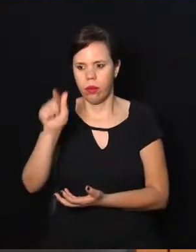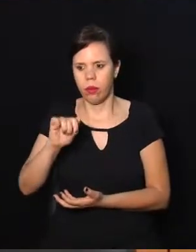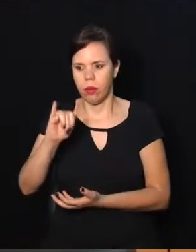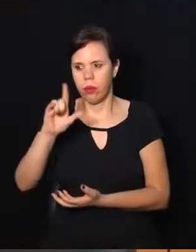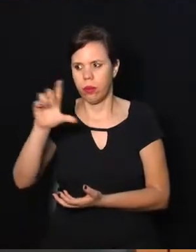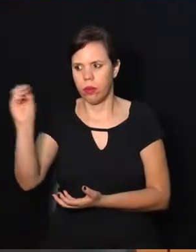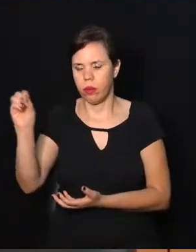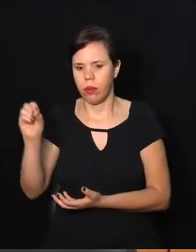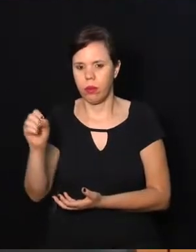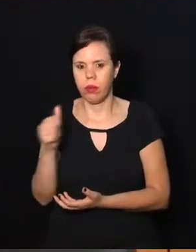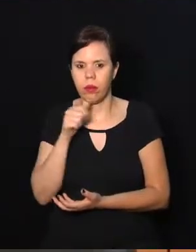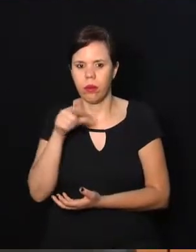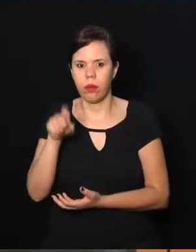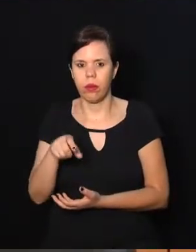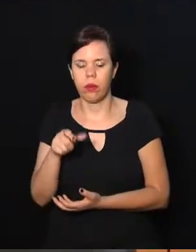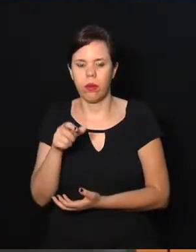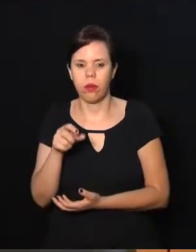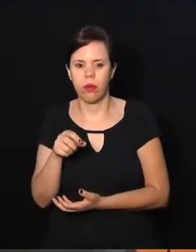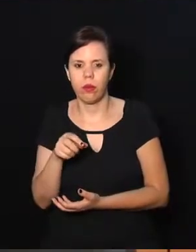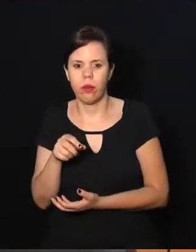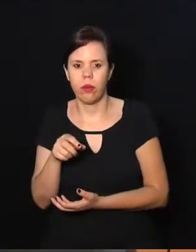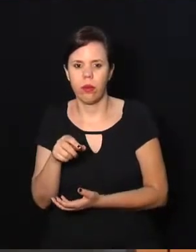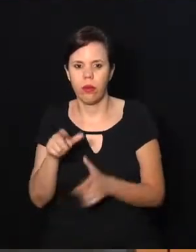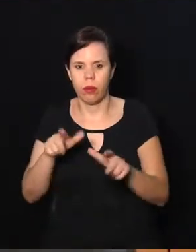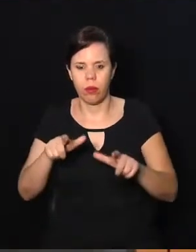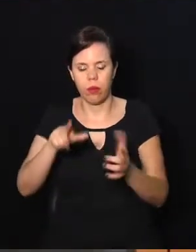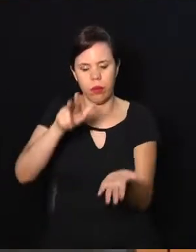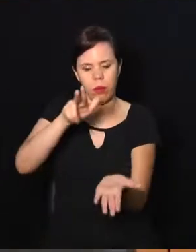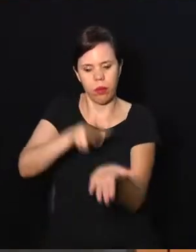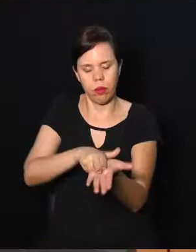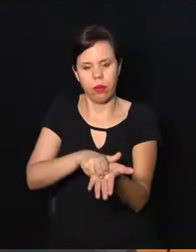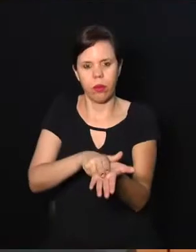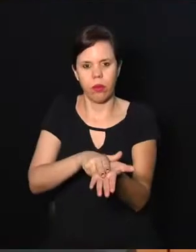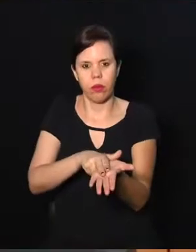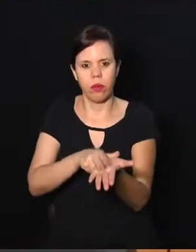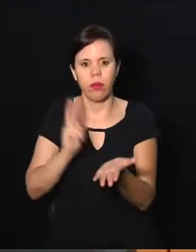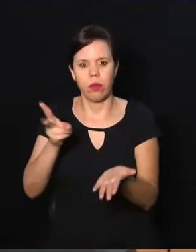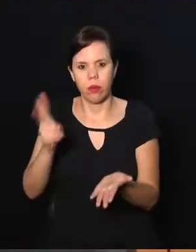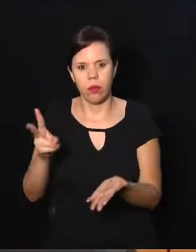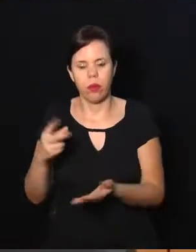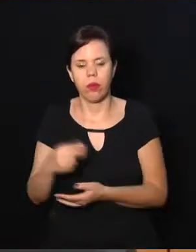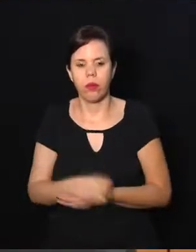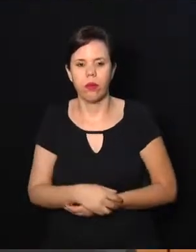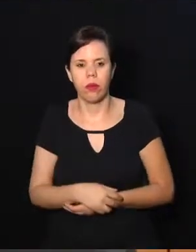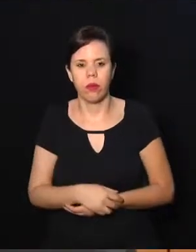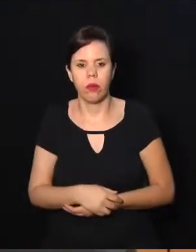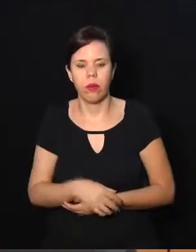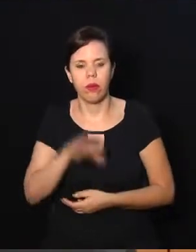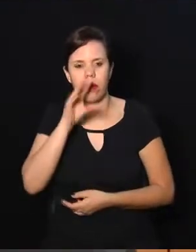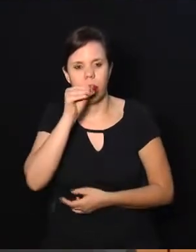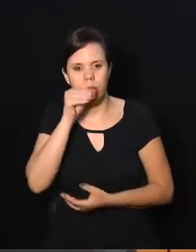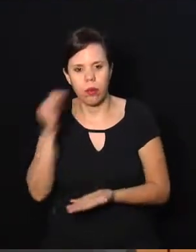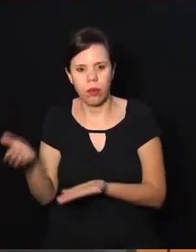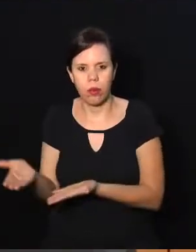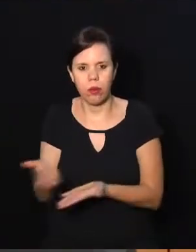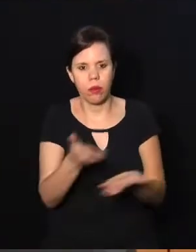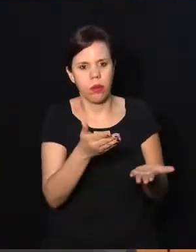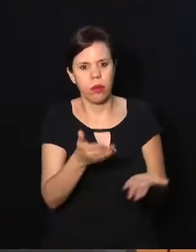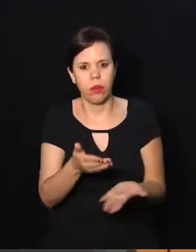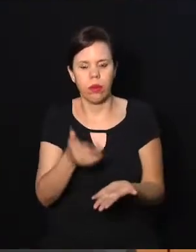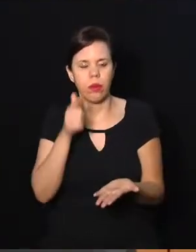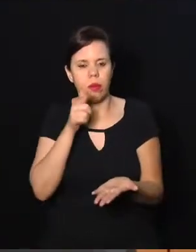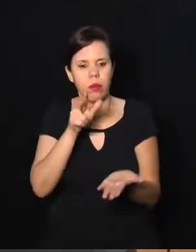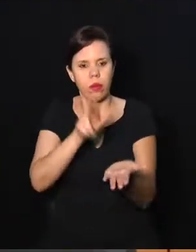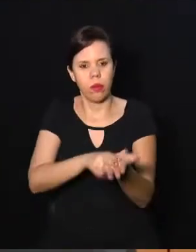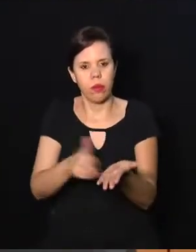estava sobre uma espécie de uma cama e todas as vezes as funcionárias levavam essa